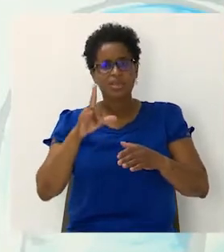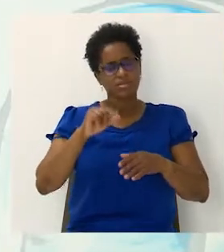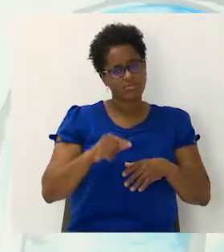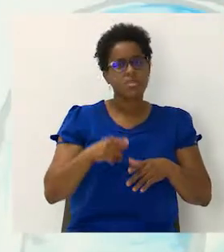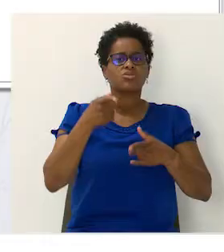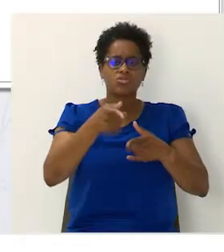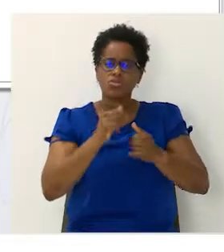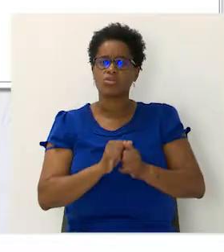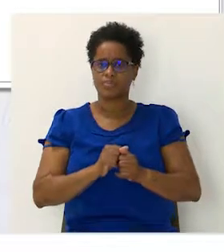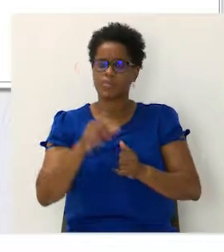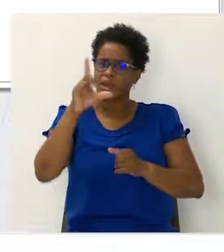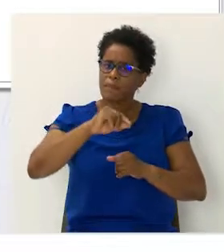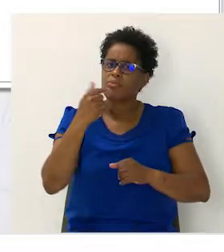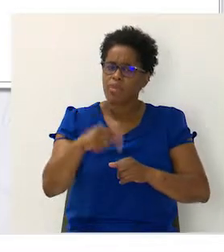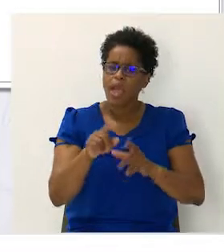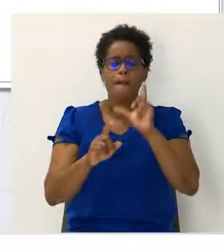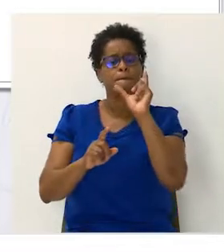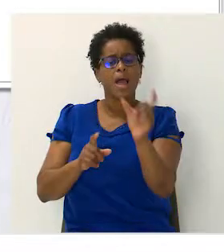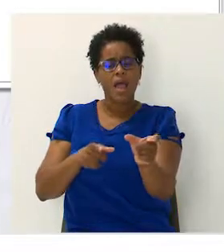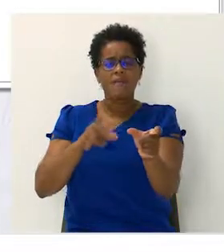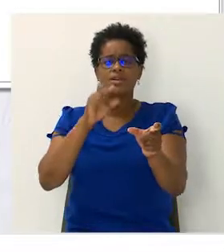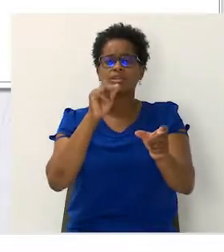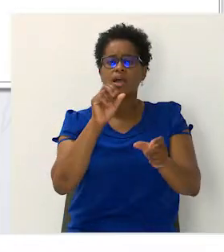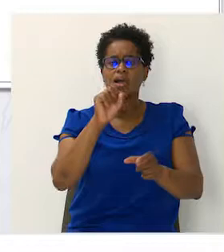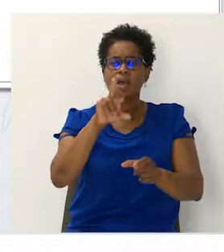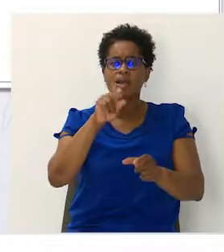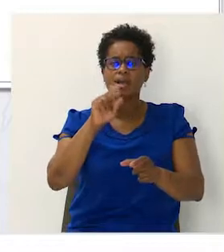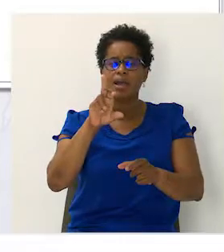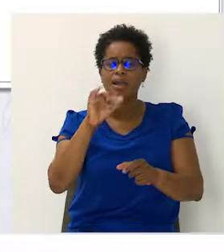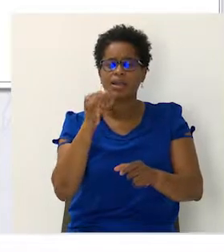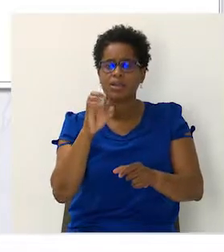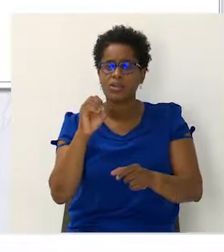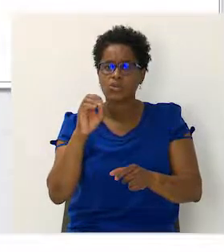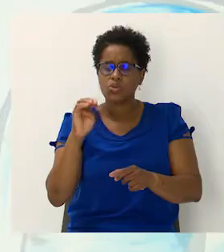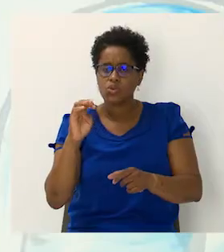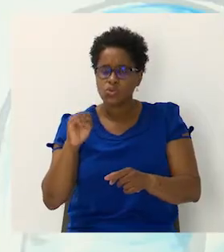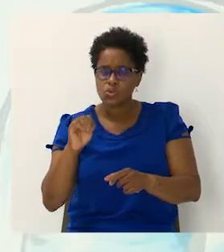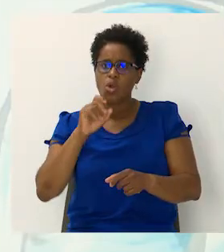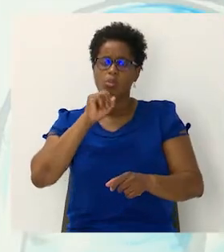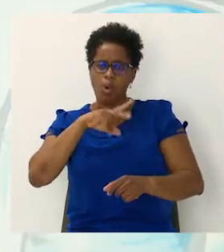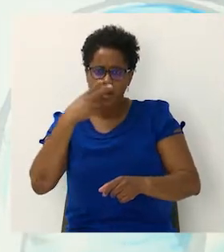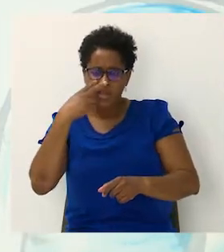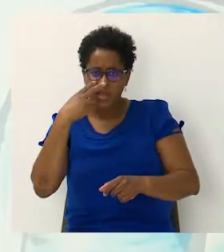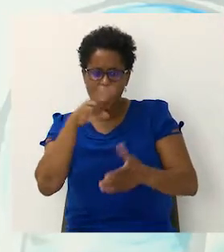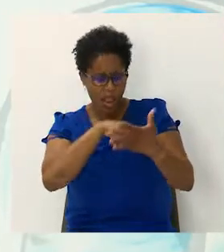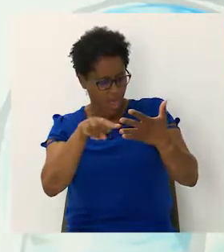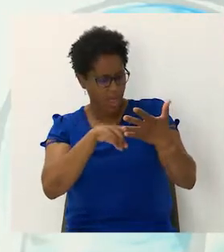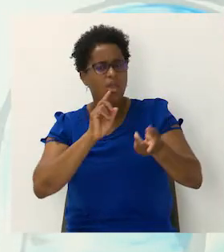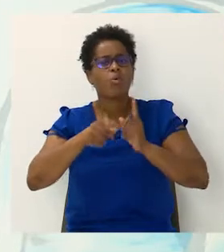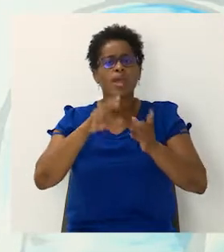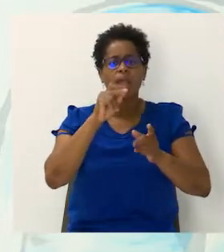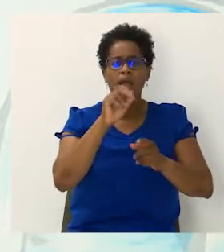caso, também temos a palavra agrários, como podem ler. O que significa agrários?